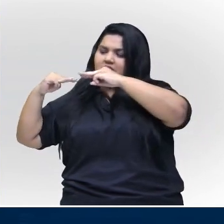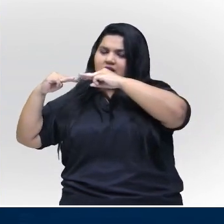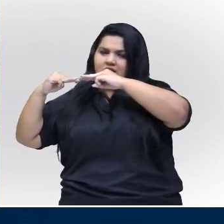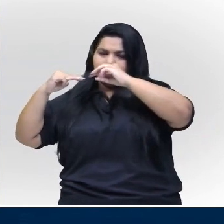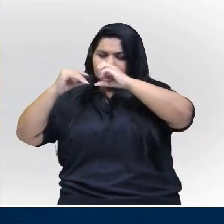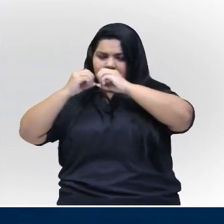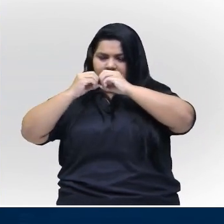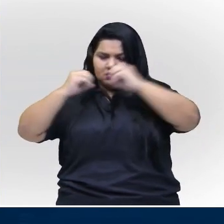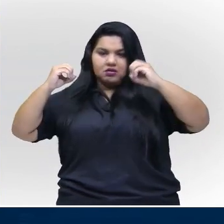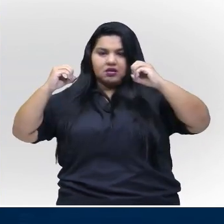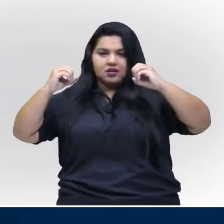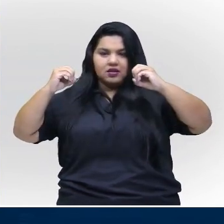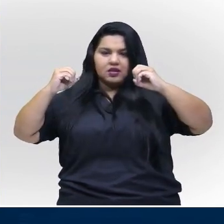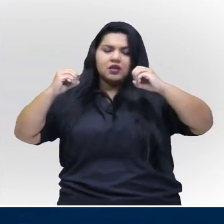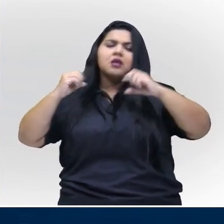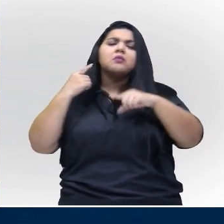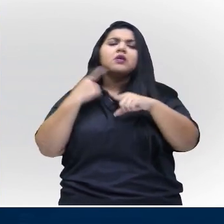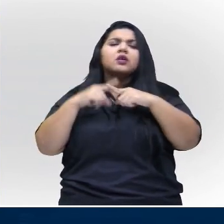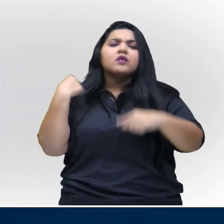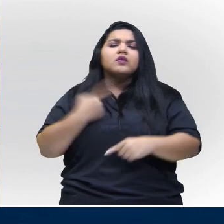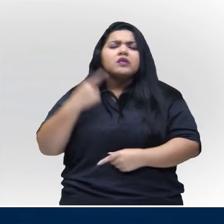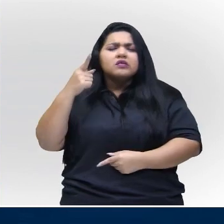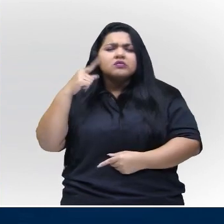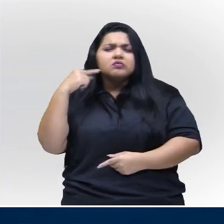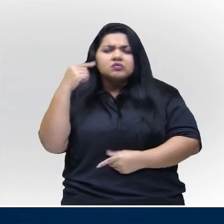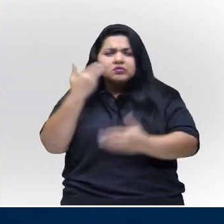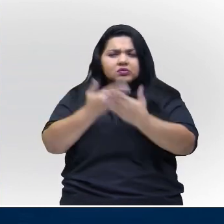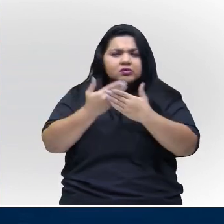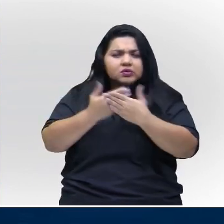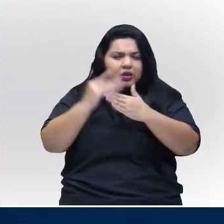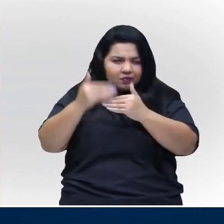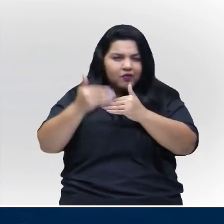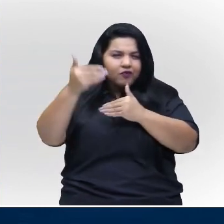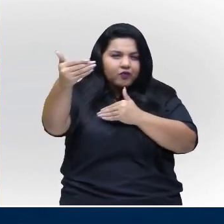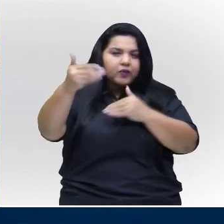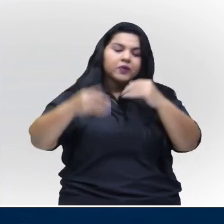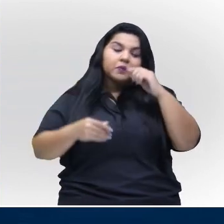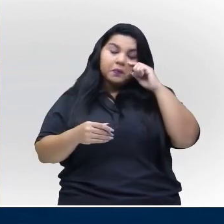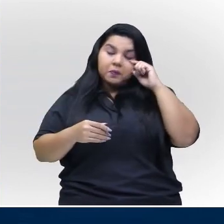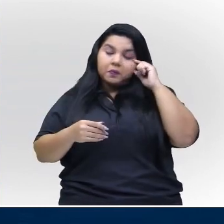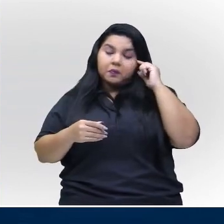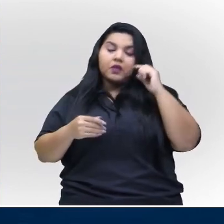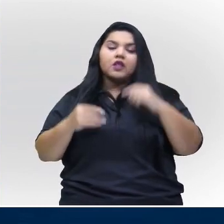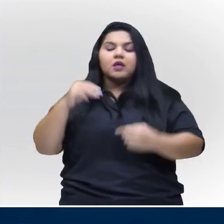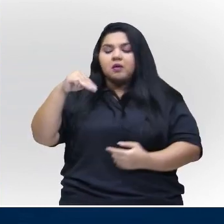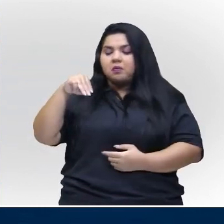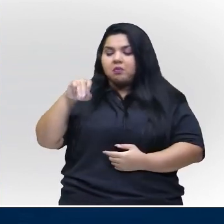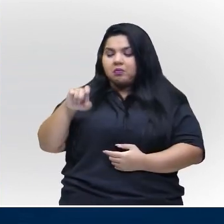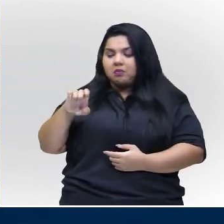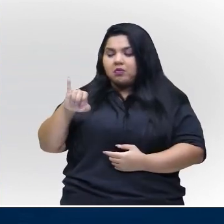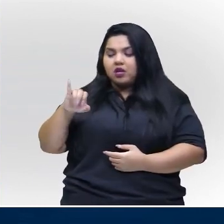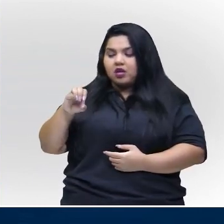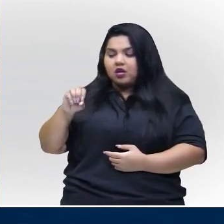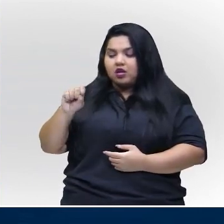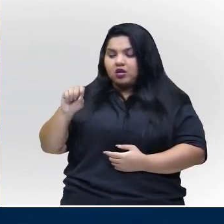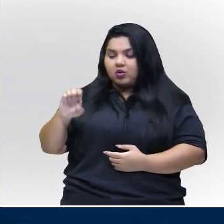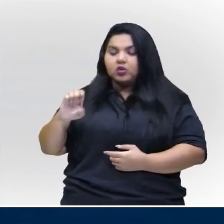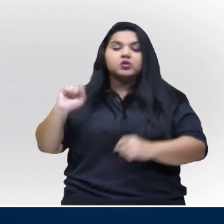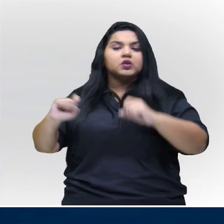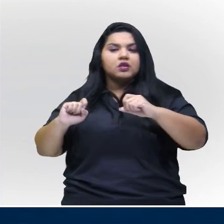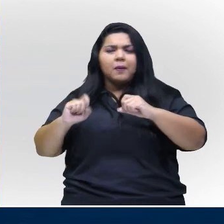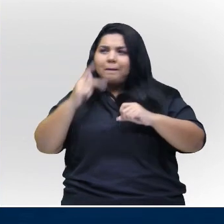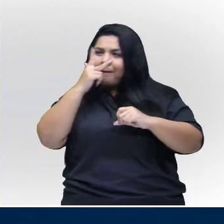terceira unidade, a gente vai estar estudando sobre o processo de mitose e meiose, que é justamente o processo de